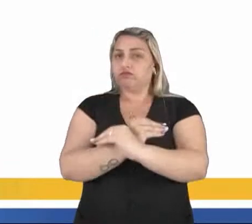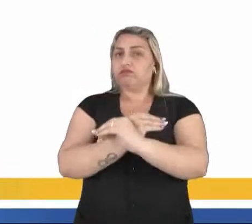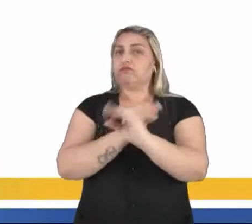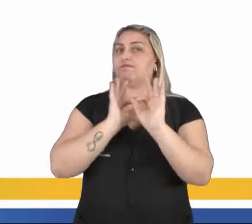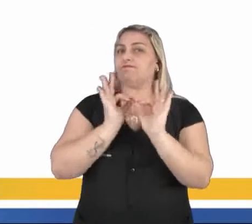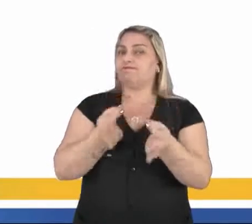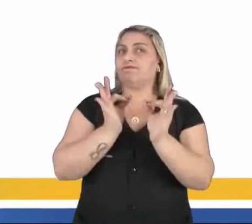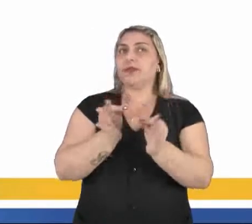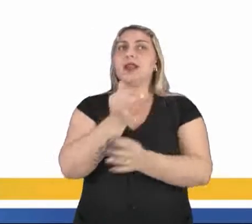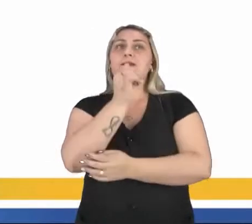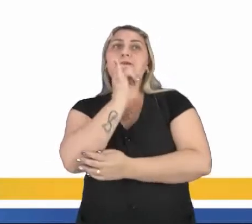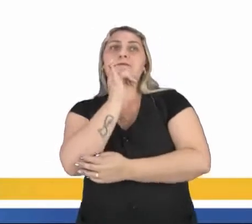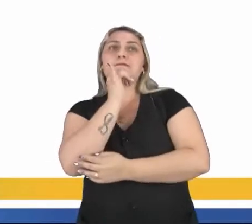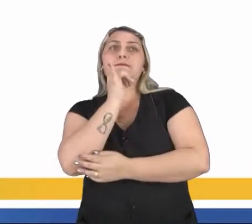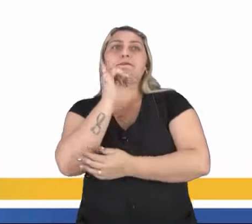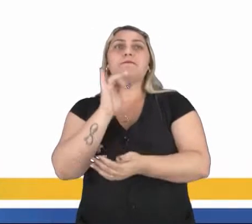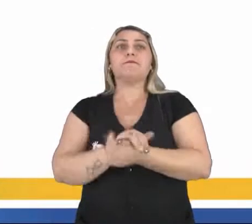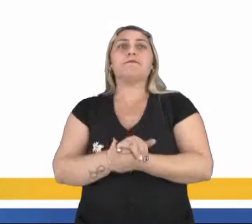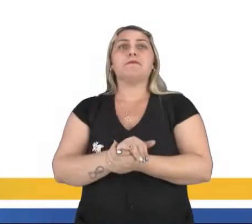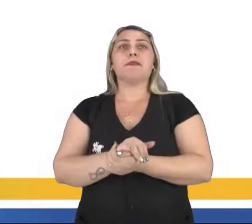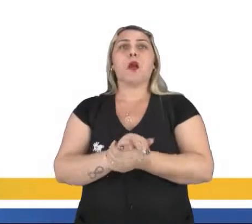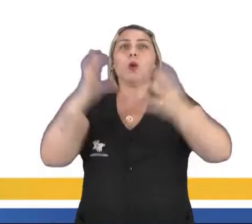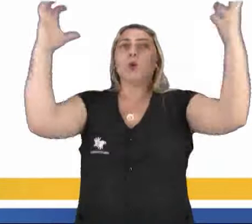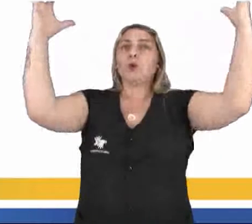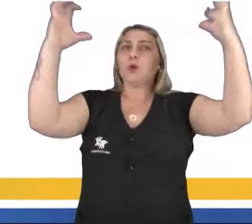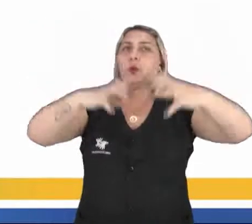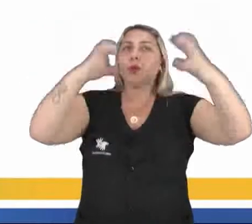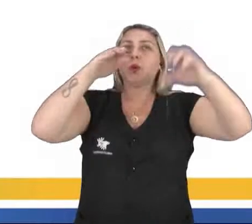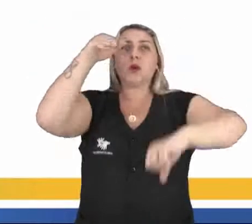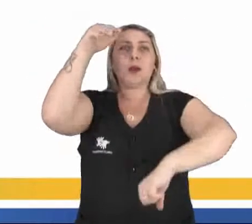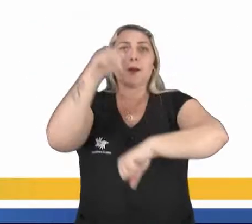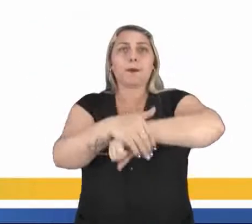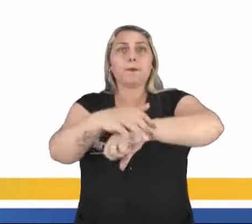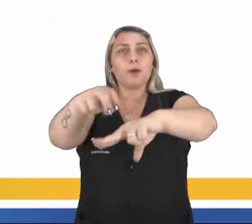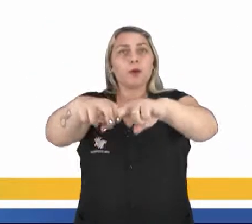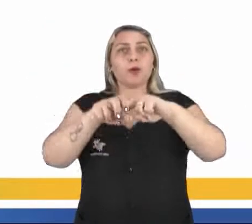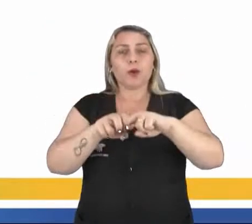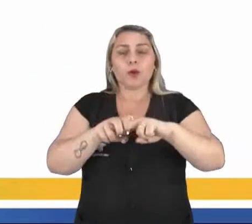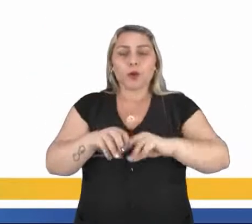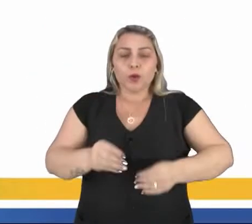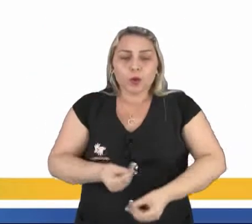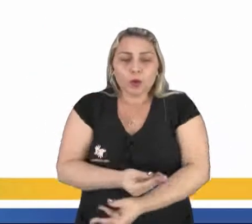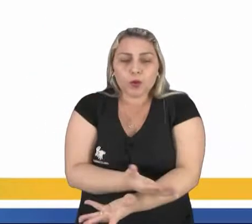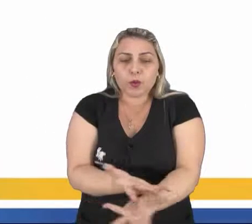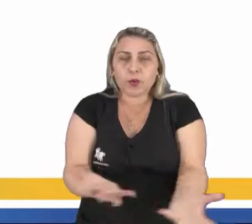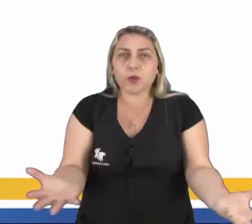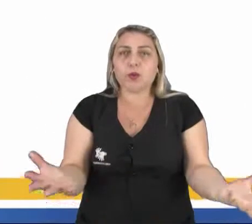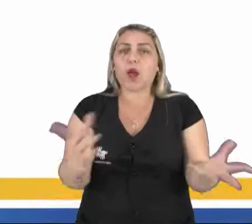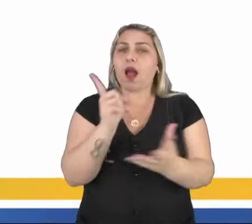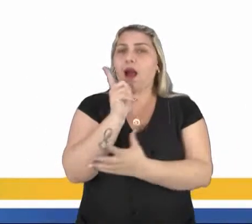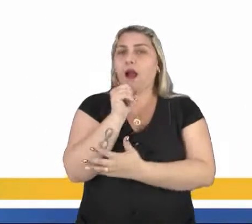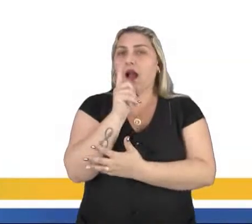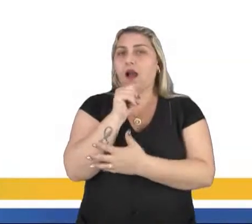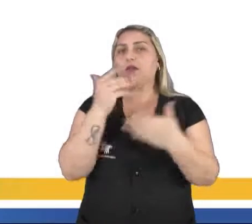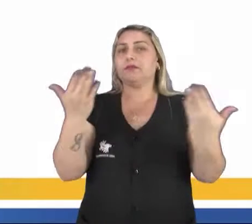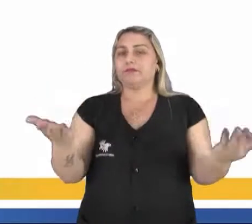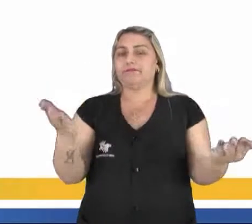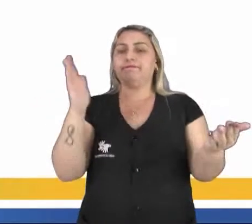bom? Exemplo aqui, deve ter chovido à noite, pois o chão está molhado. Então,